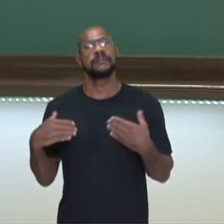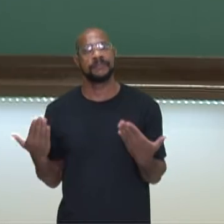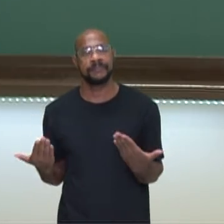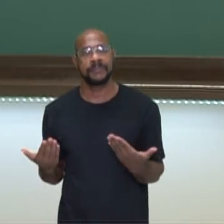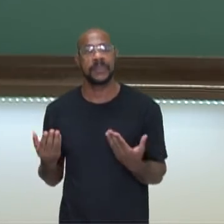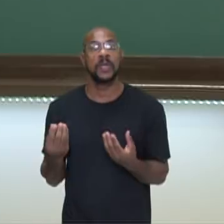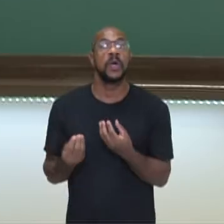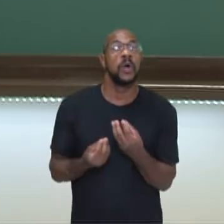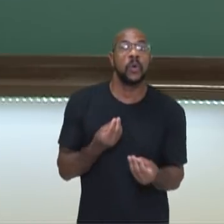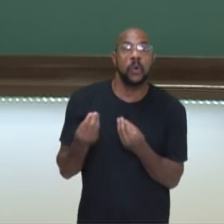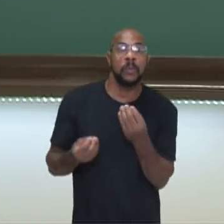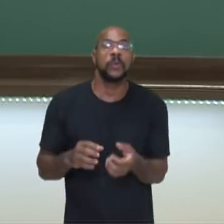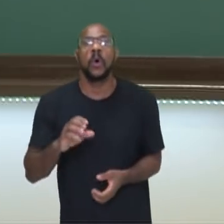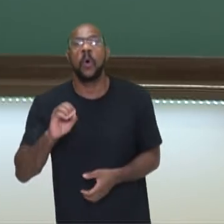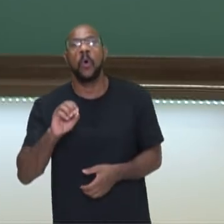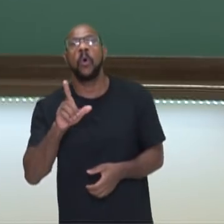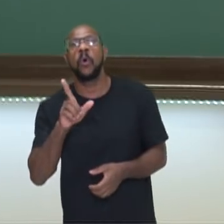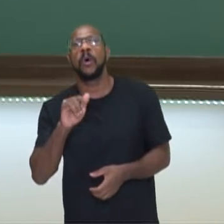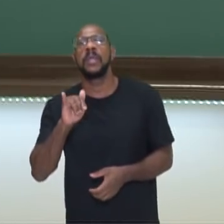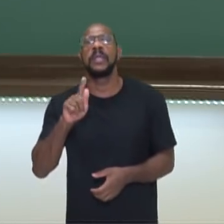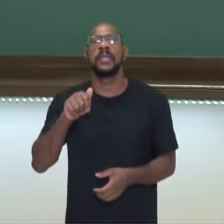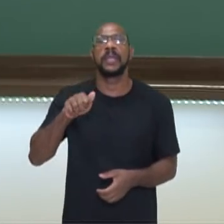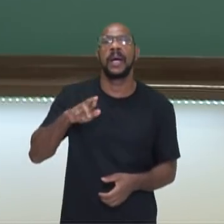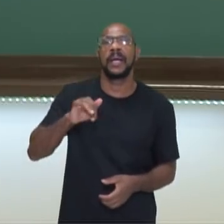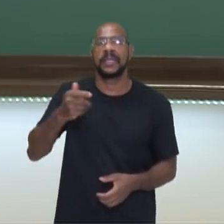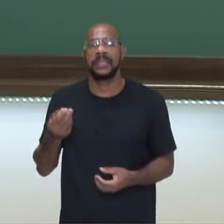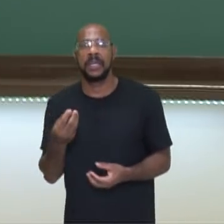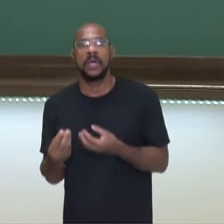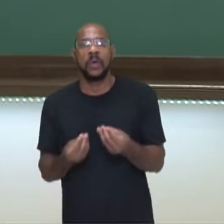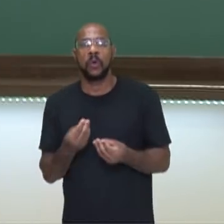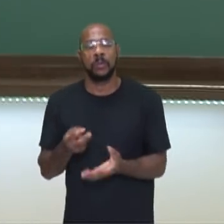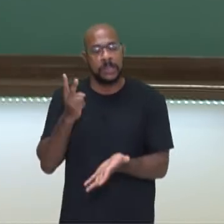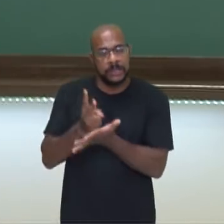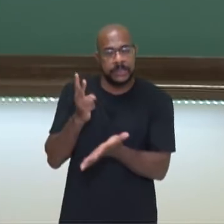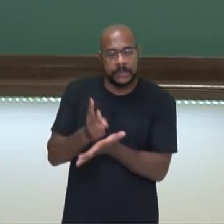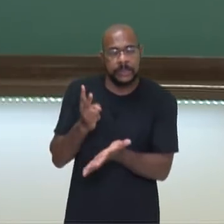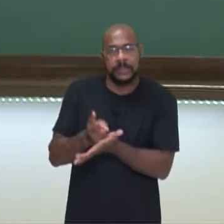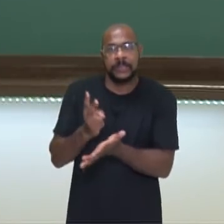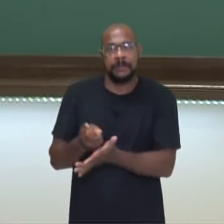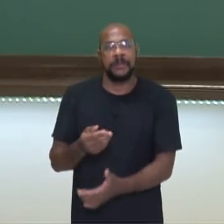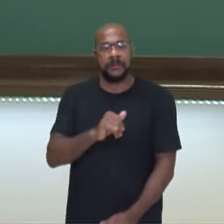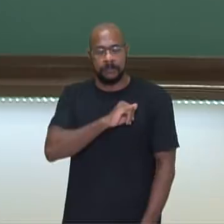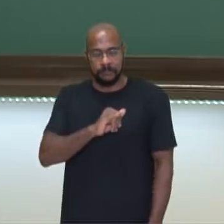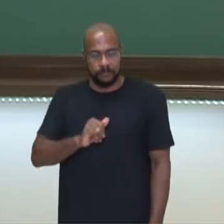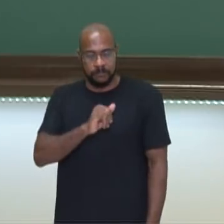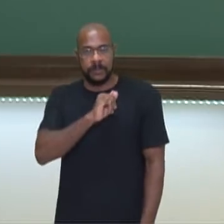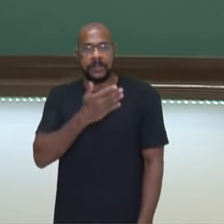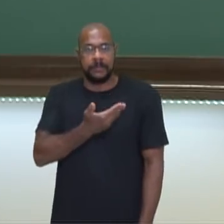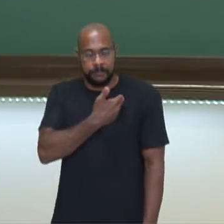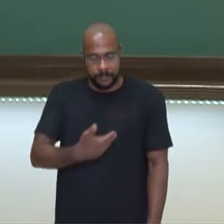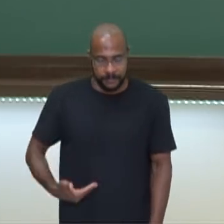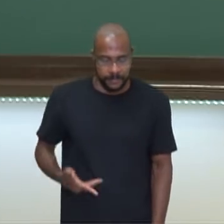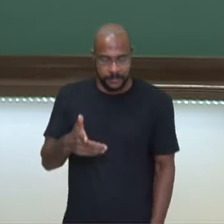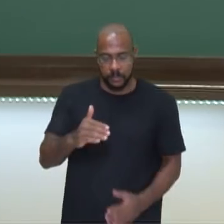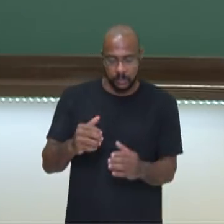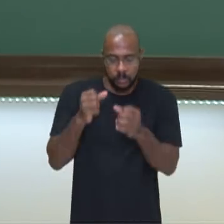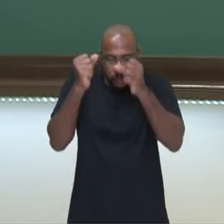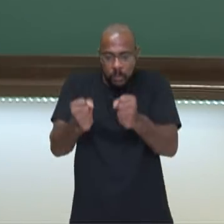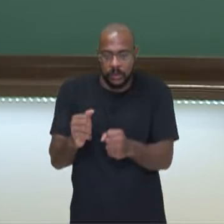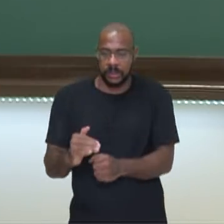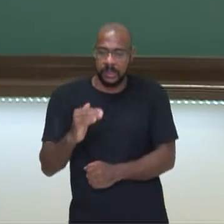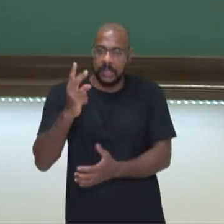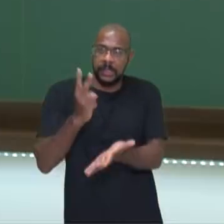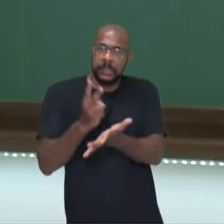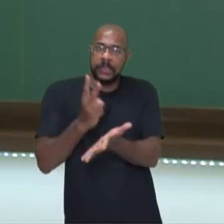Como as oligarquias se mantinham no poder na Primeira República? Lembrou do esqueminha que você usar para responder? Este aqui, dominação